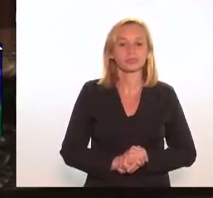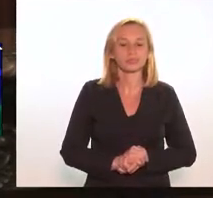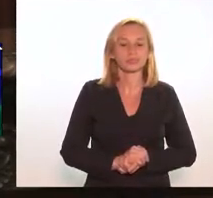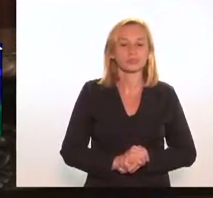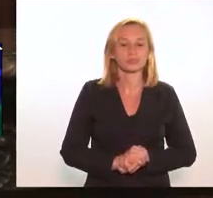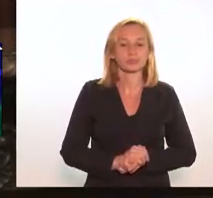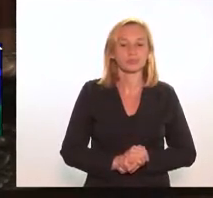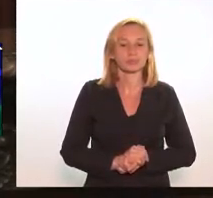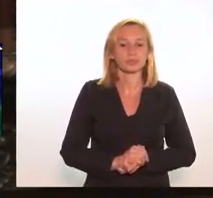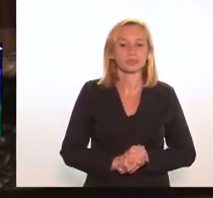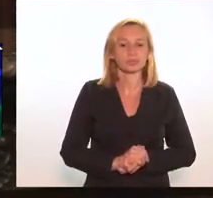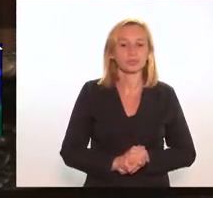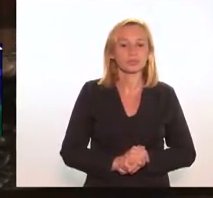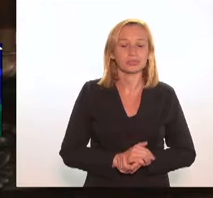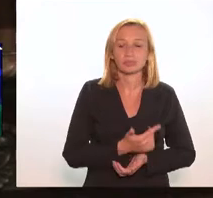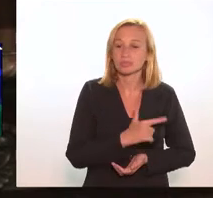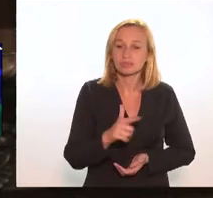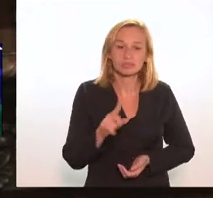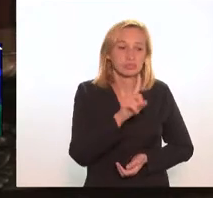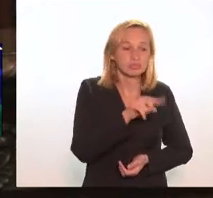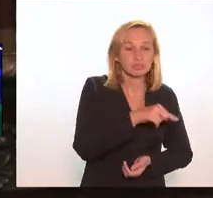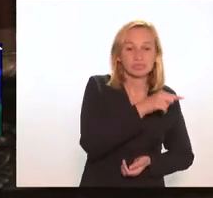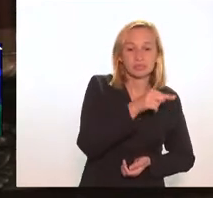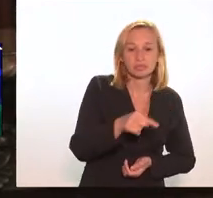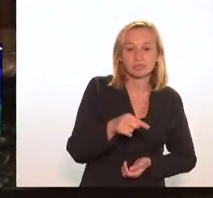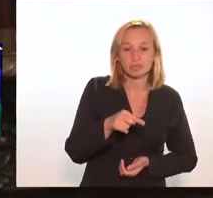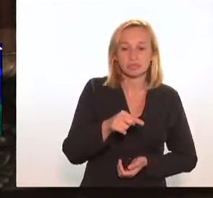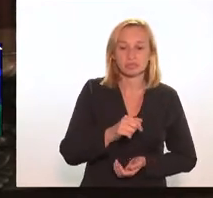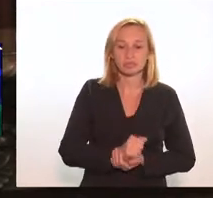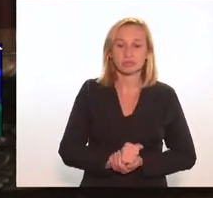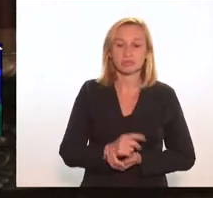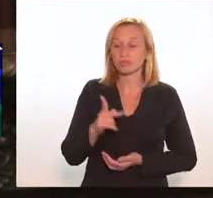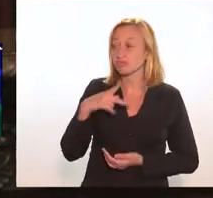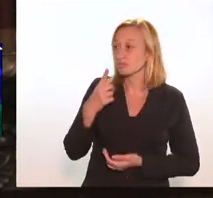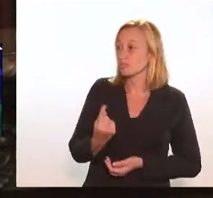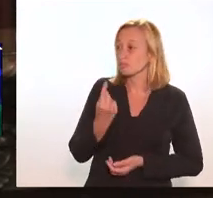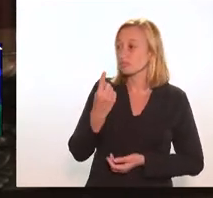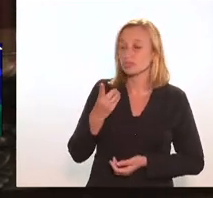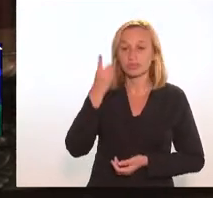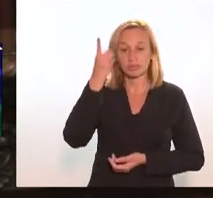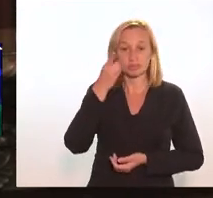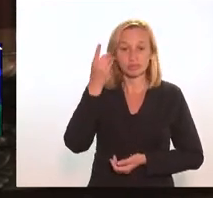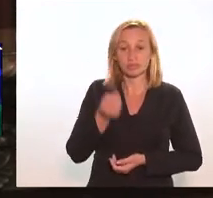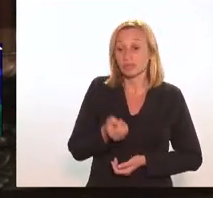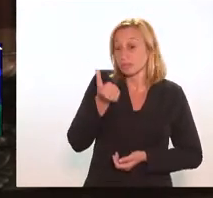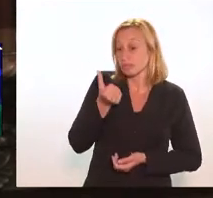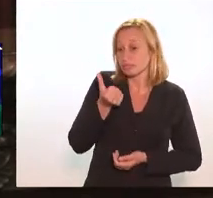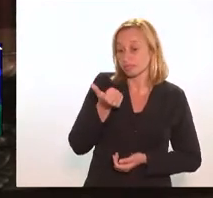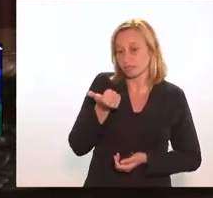que não há nada de censura, como falou um deputado há pouco.